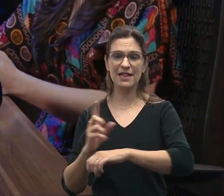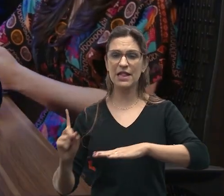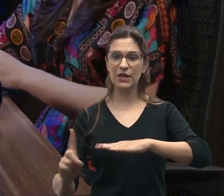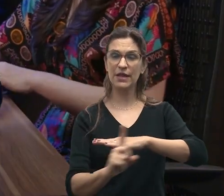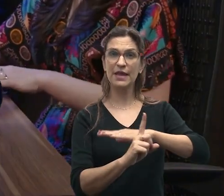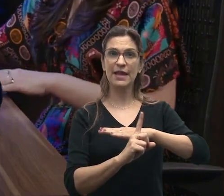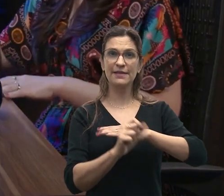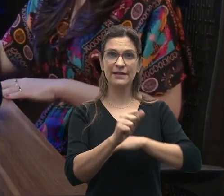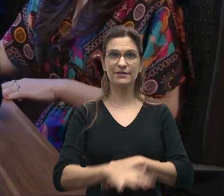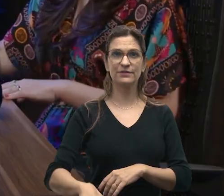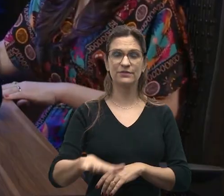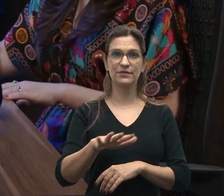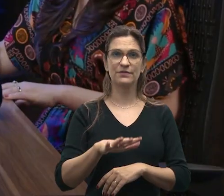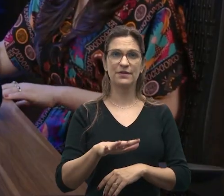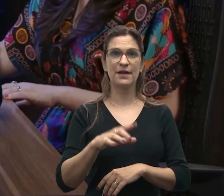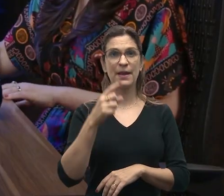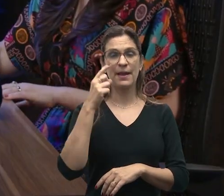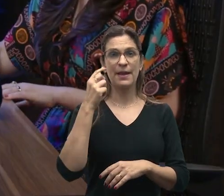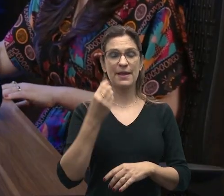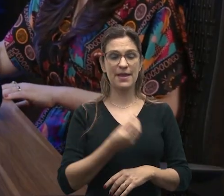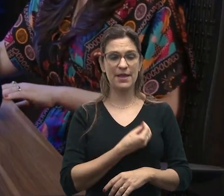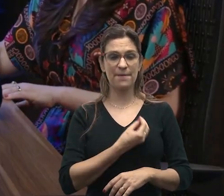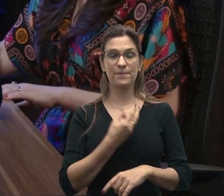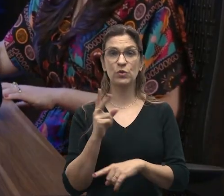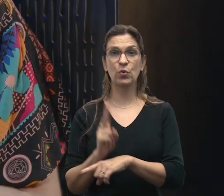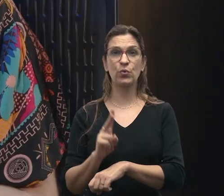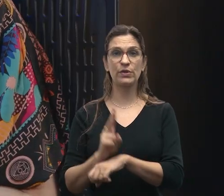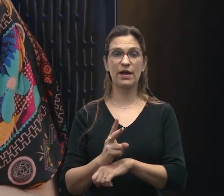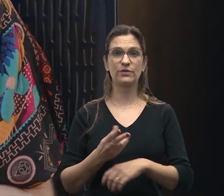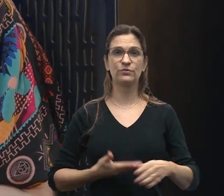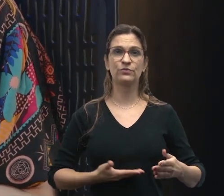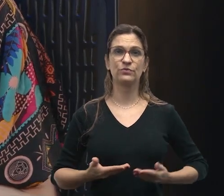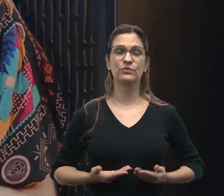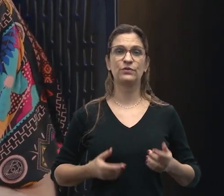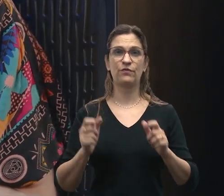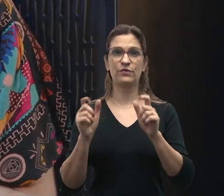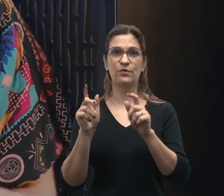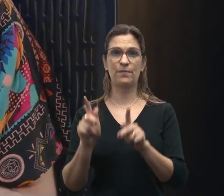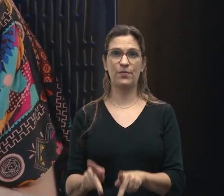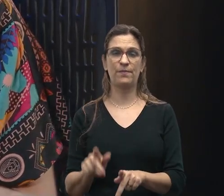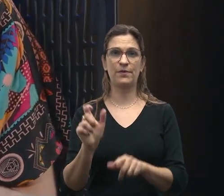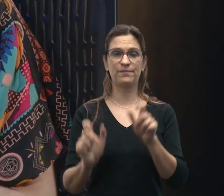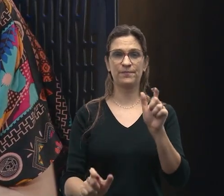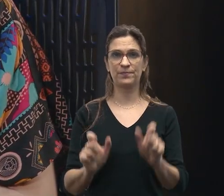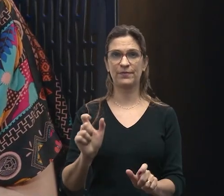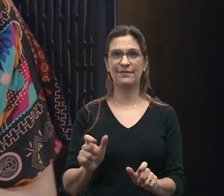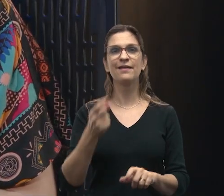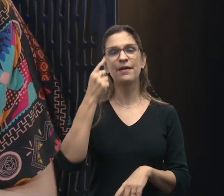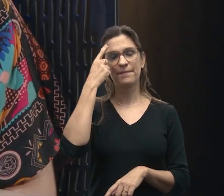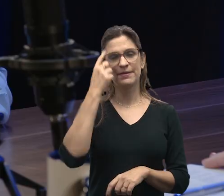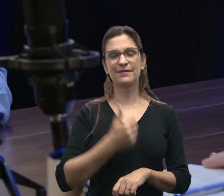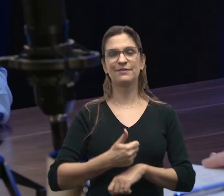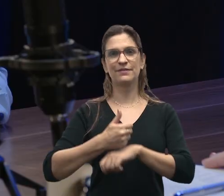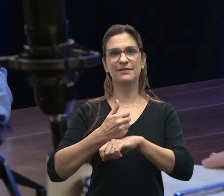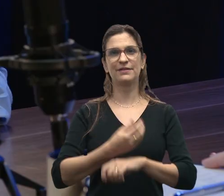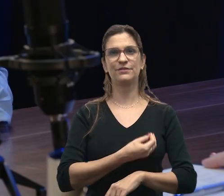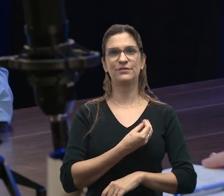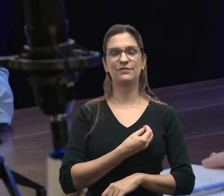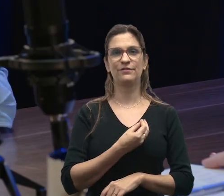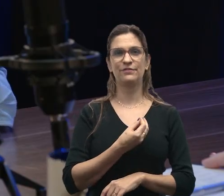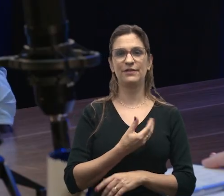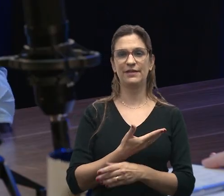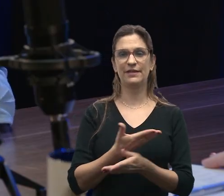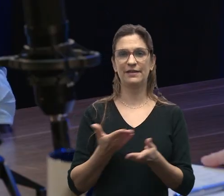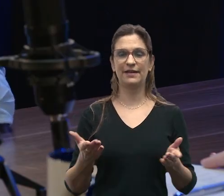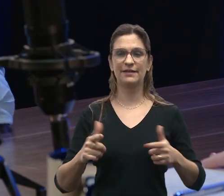lado do servidor, porque isso vai adiantar muita coisa na família do servidor. É pensar na qualidade de vida dessas pessoas, né, Lúcia? Como a gente está no movimento